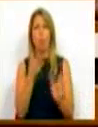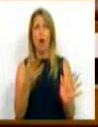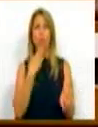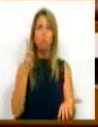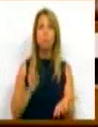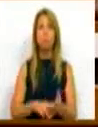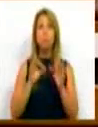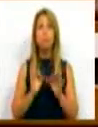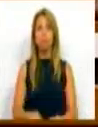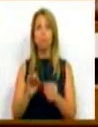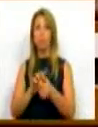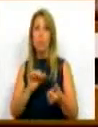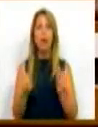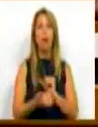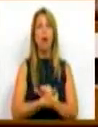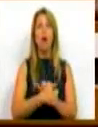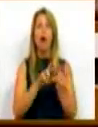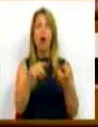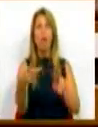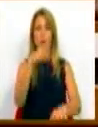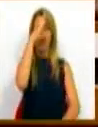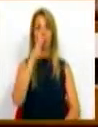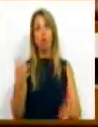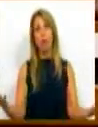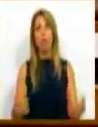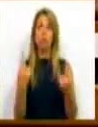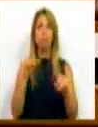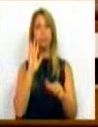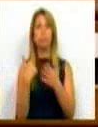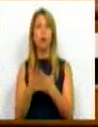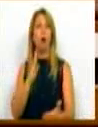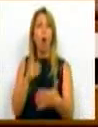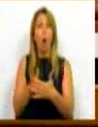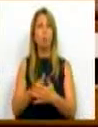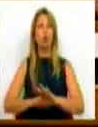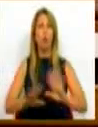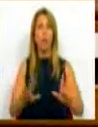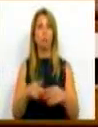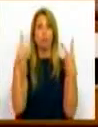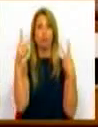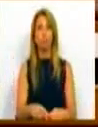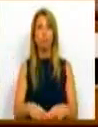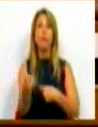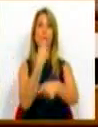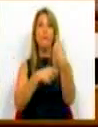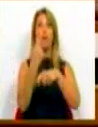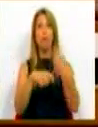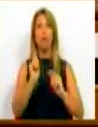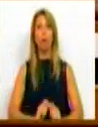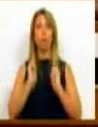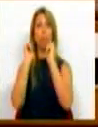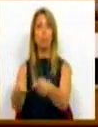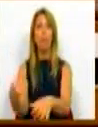verdadeira reforma do Estado. Bastou-lhes obstruir, cortar, vender, concessionar